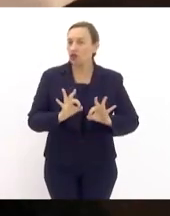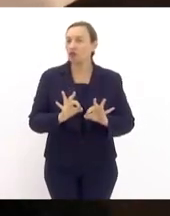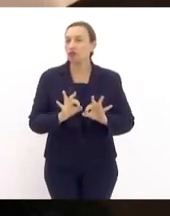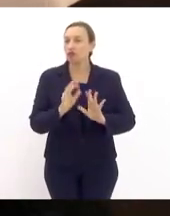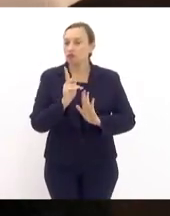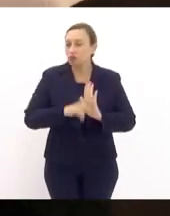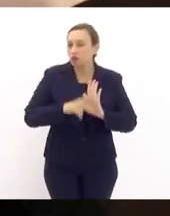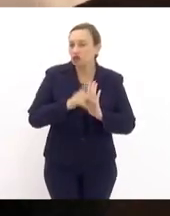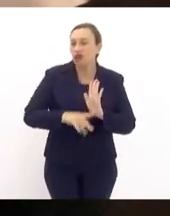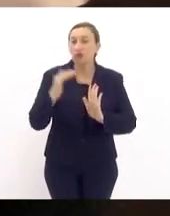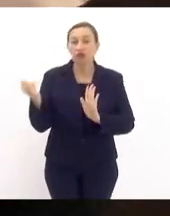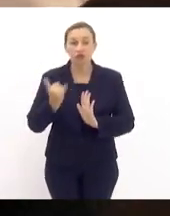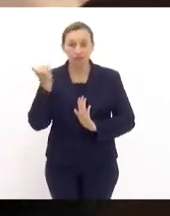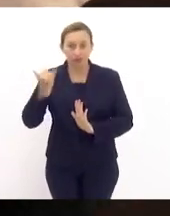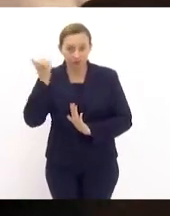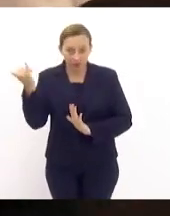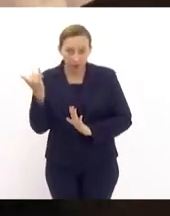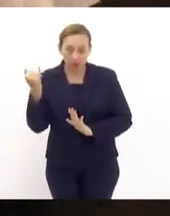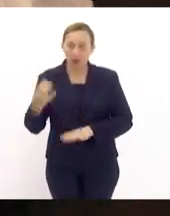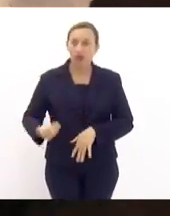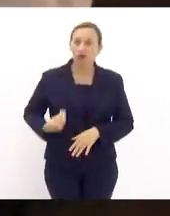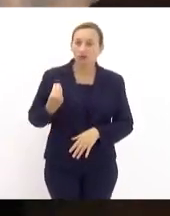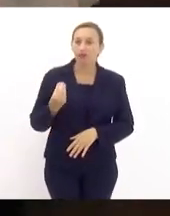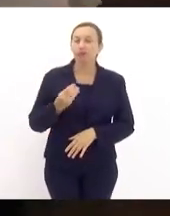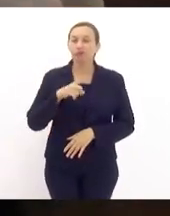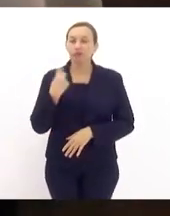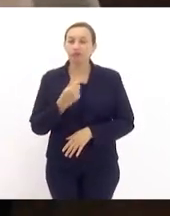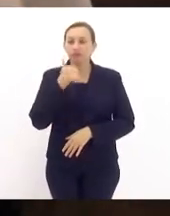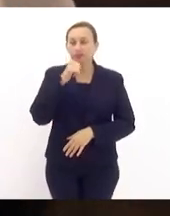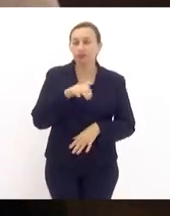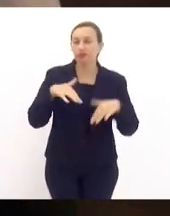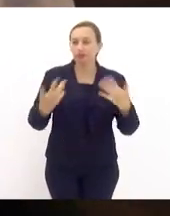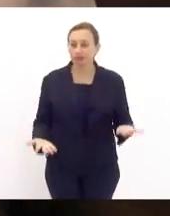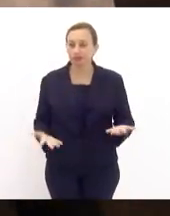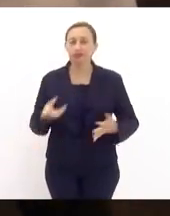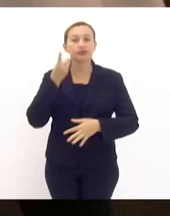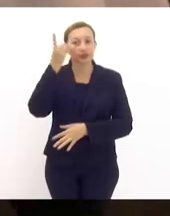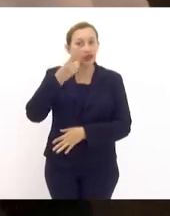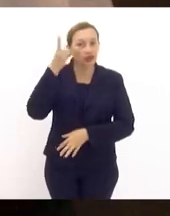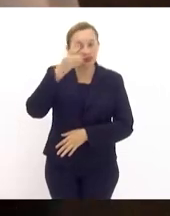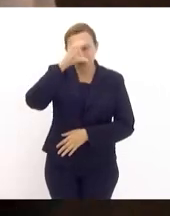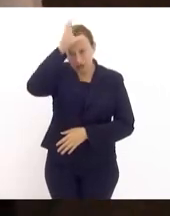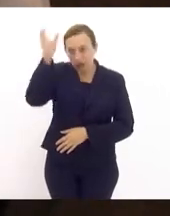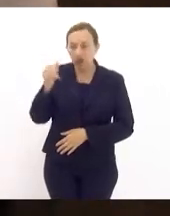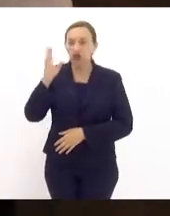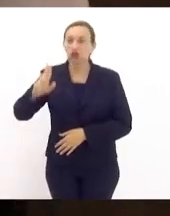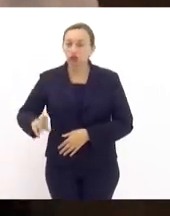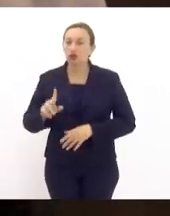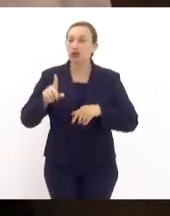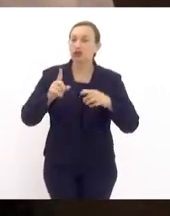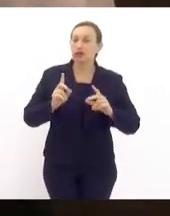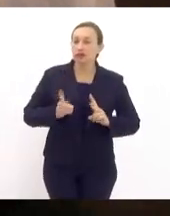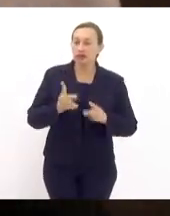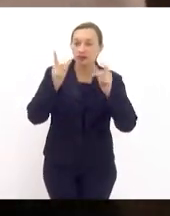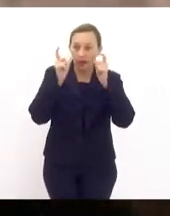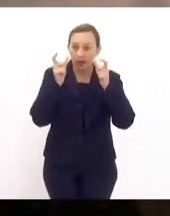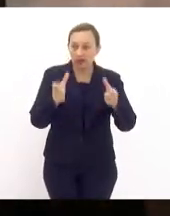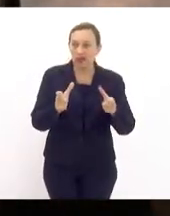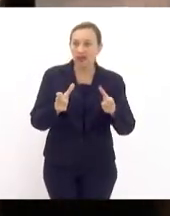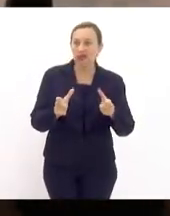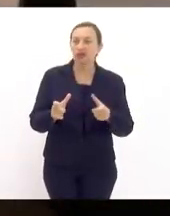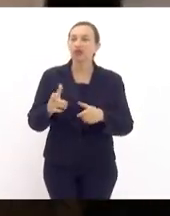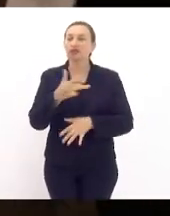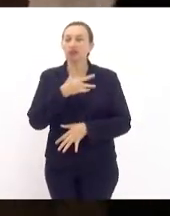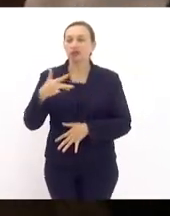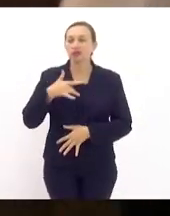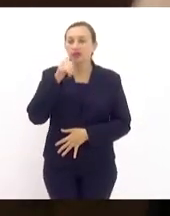projeto necessário para a vida das nossas mulheres. Então, deputada Tia Ju, sempre atenta à saúde das nossas mulheres, esse é